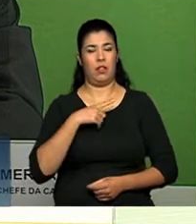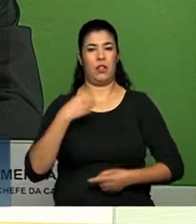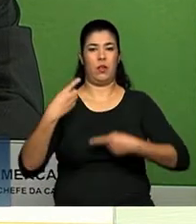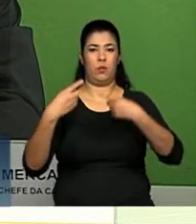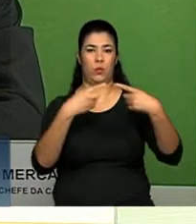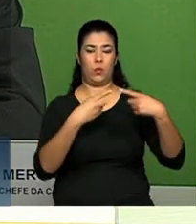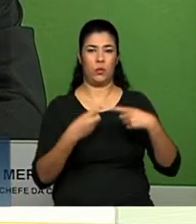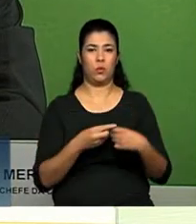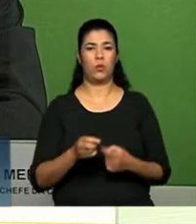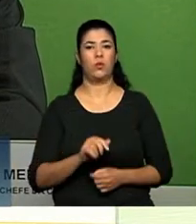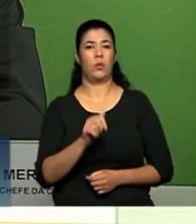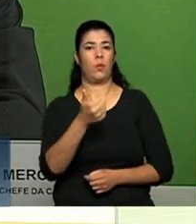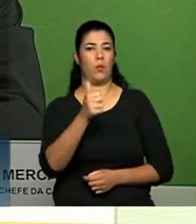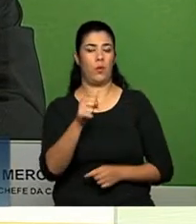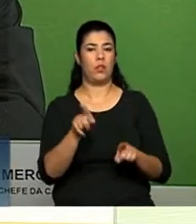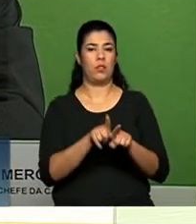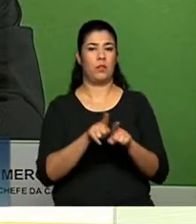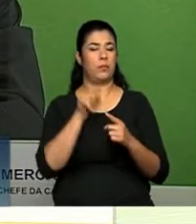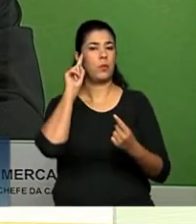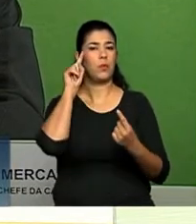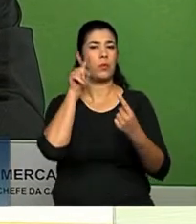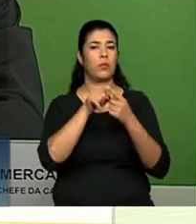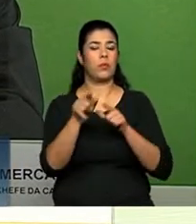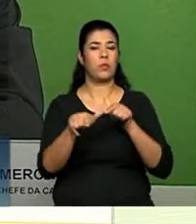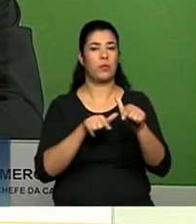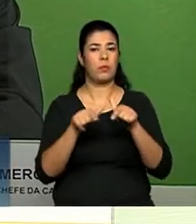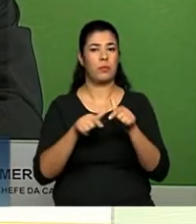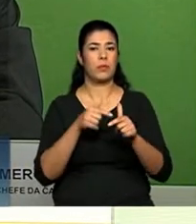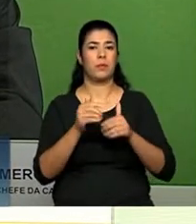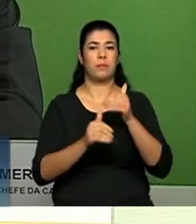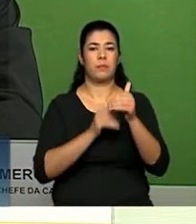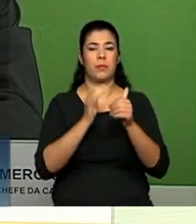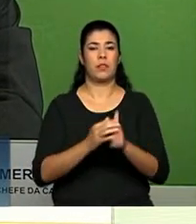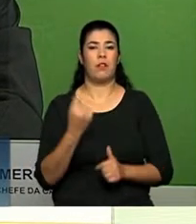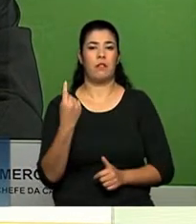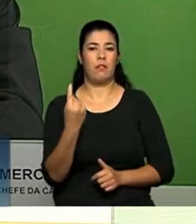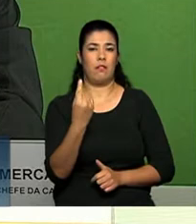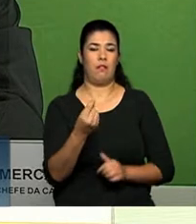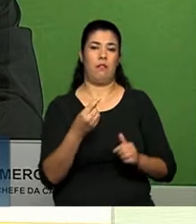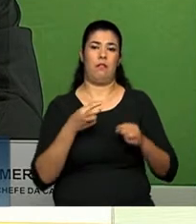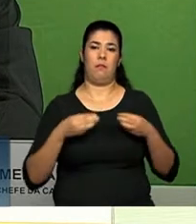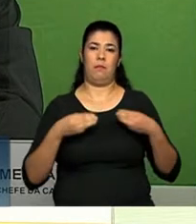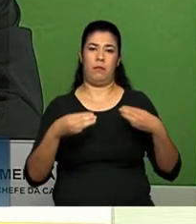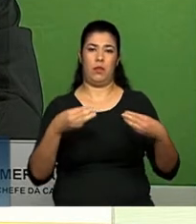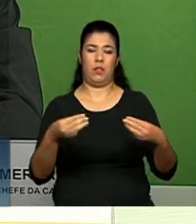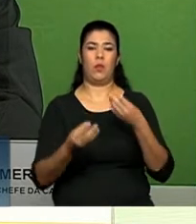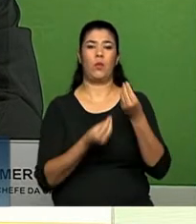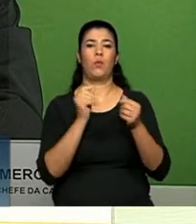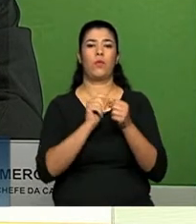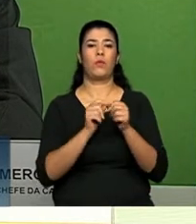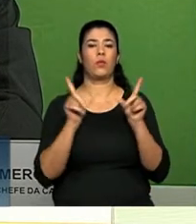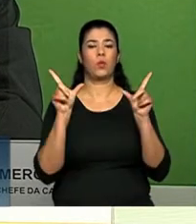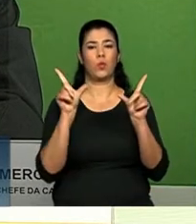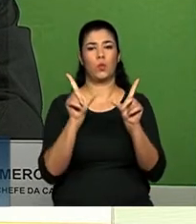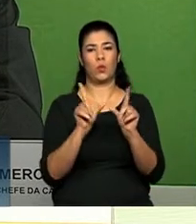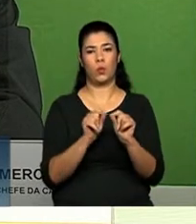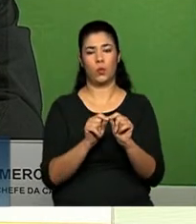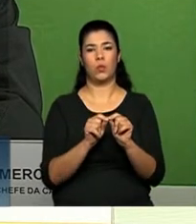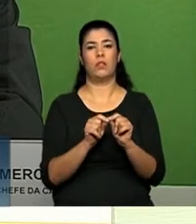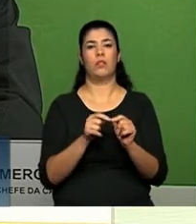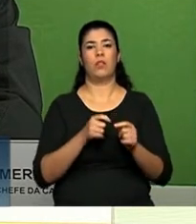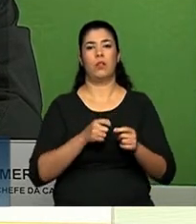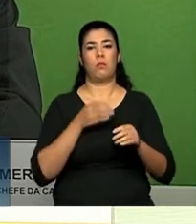nós vamos também trabalhar a margem de cada ministério em relação ao contingenciamento que vai ser feito.